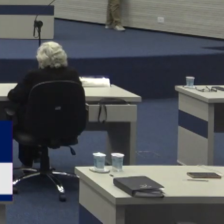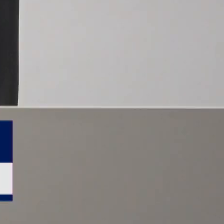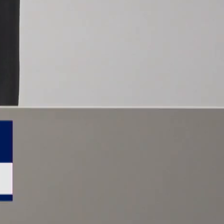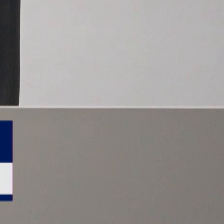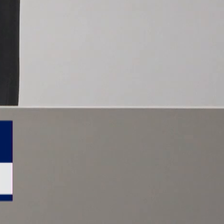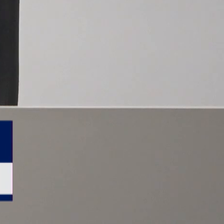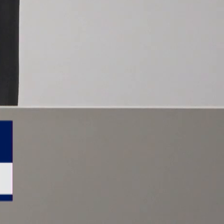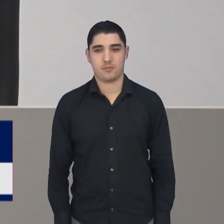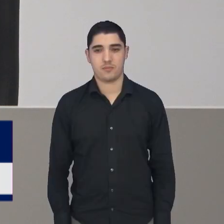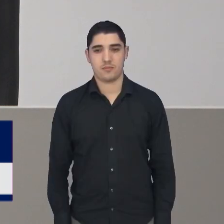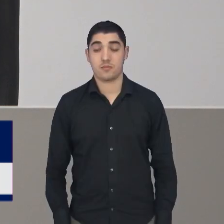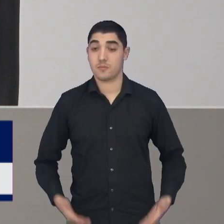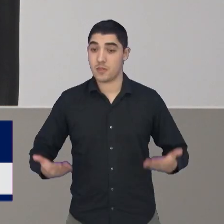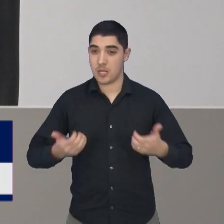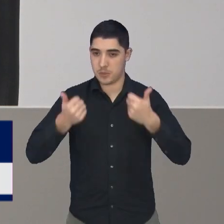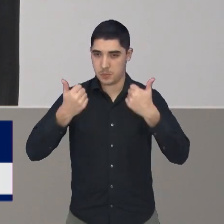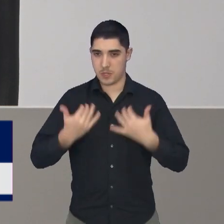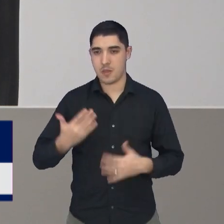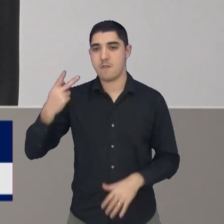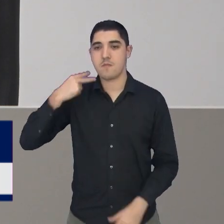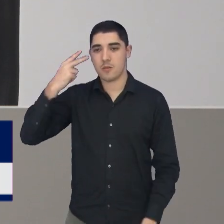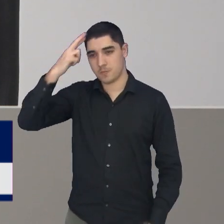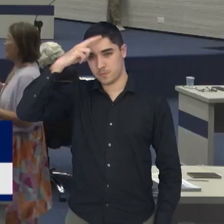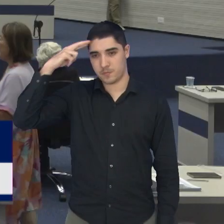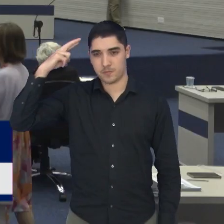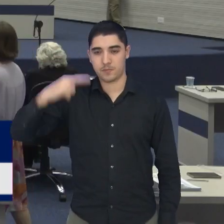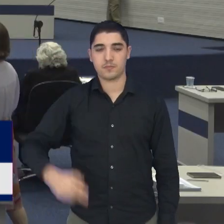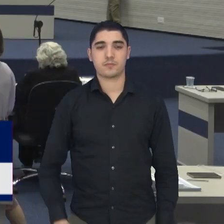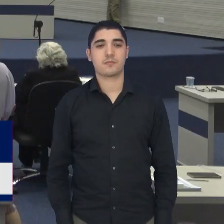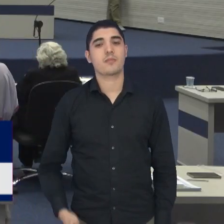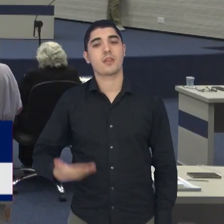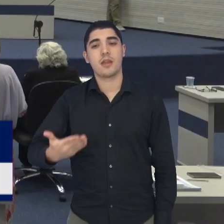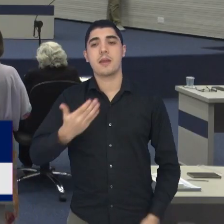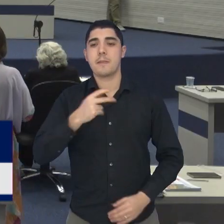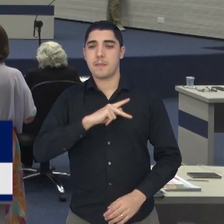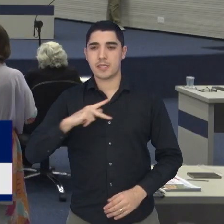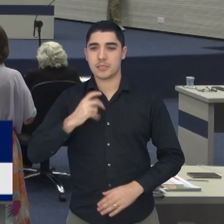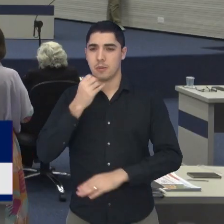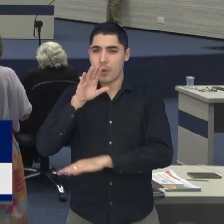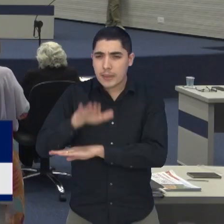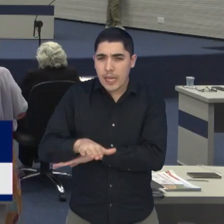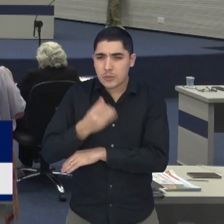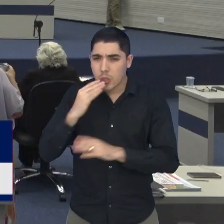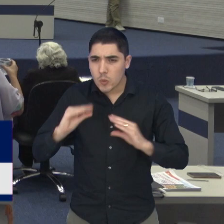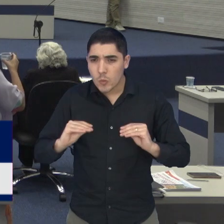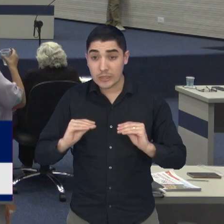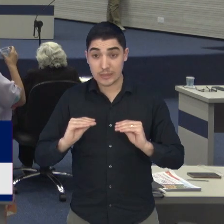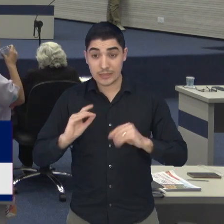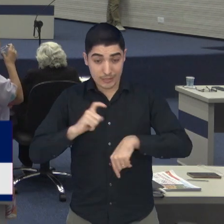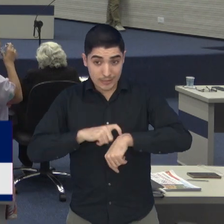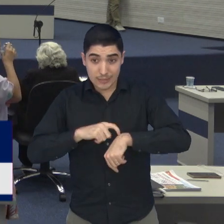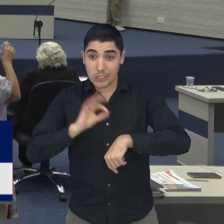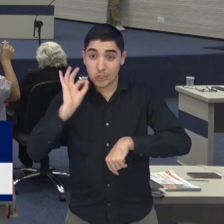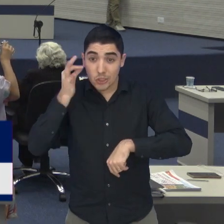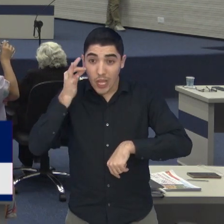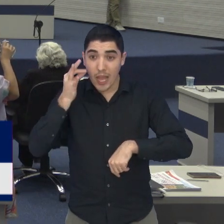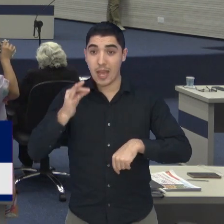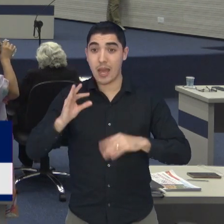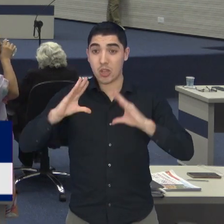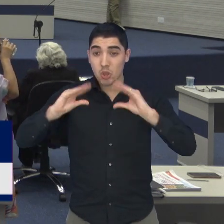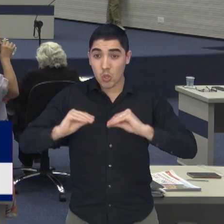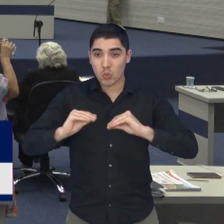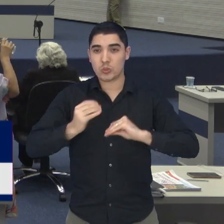Com a palavra, o vereador Roberto Chagas. Senhor presidente, boa tarde ou boa noite? Boa noite já, né? O tempo